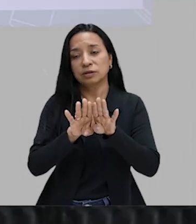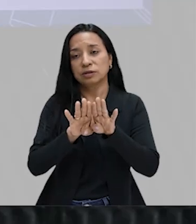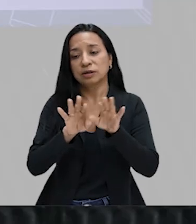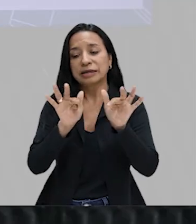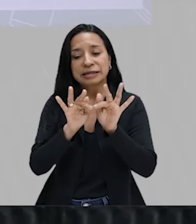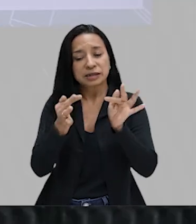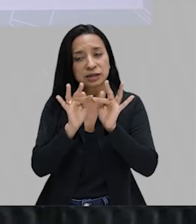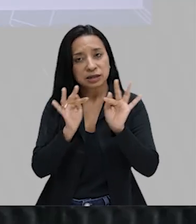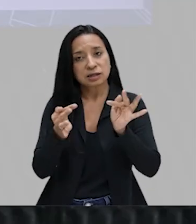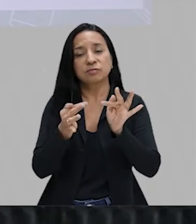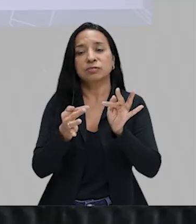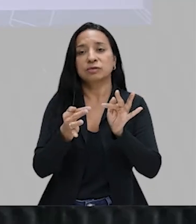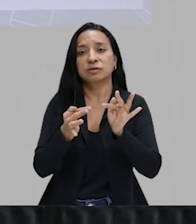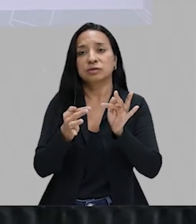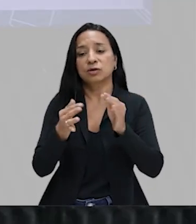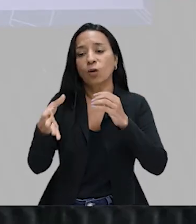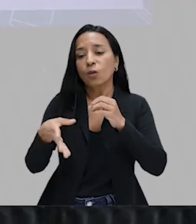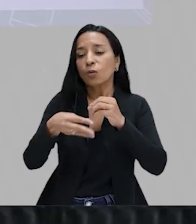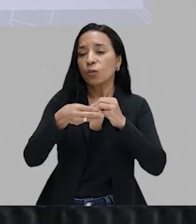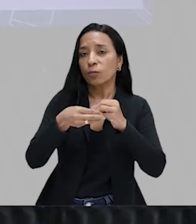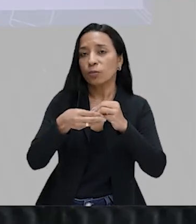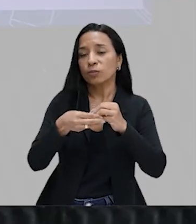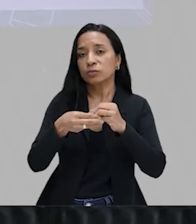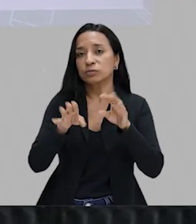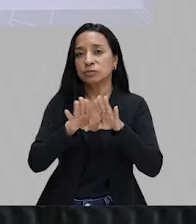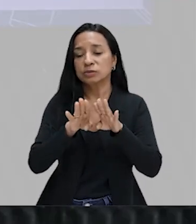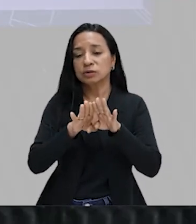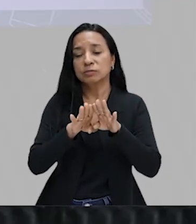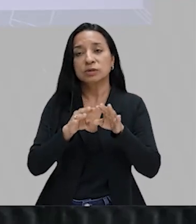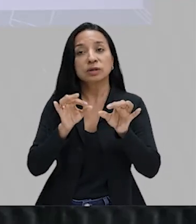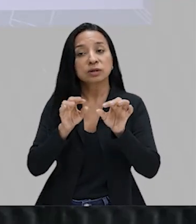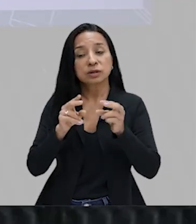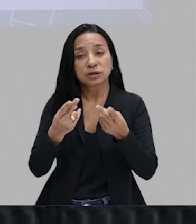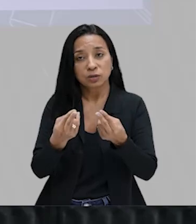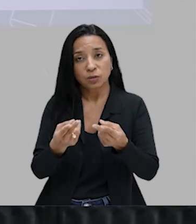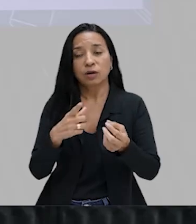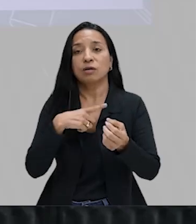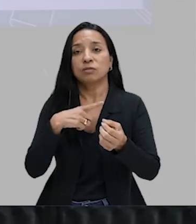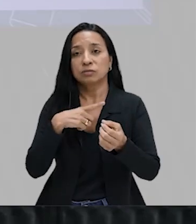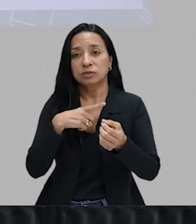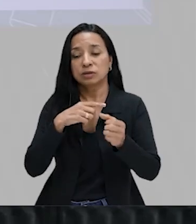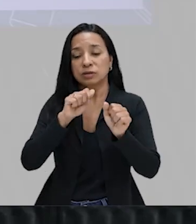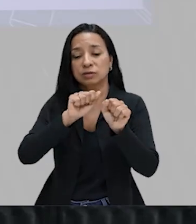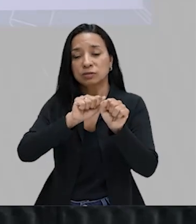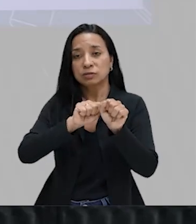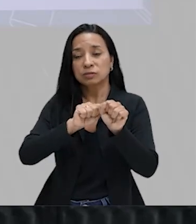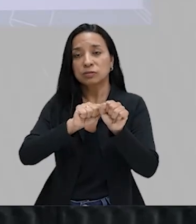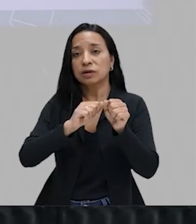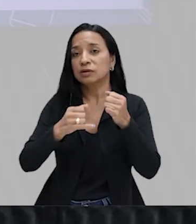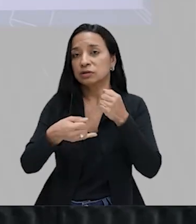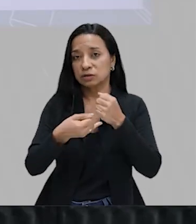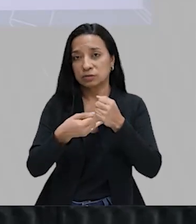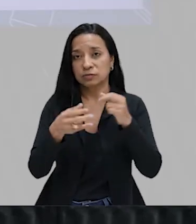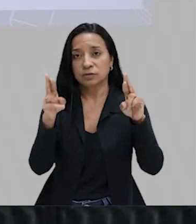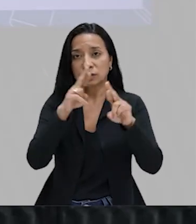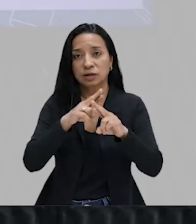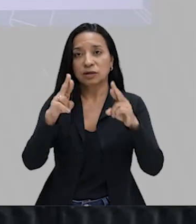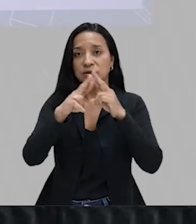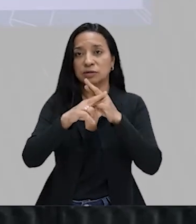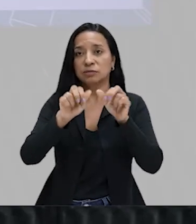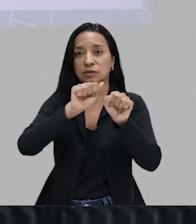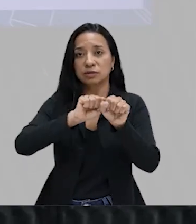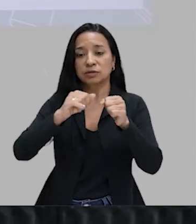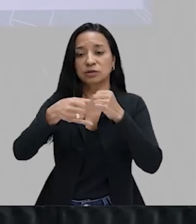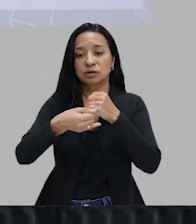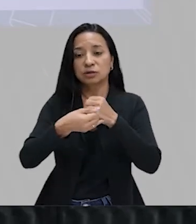substantivos simples, nós temos os substantivos compostos, da mesma forma a gente tem também os adjetivos. Agora, em relação aos